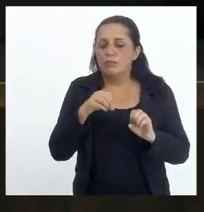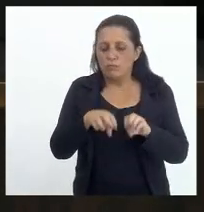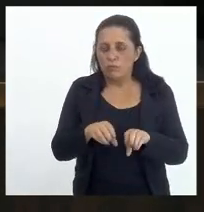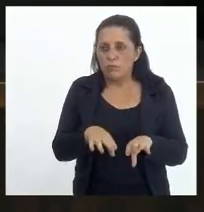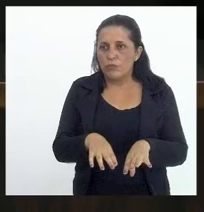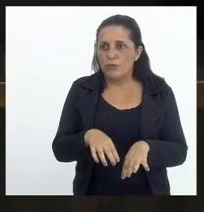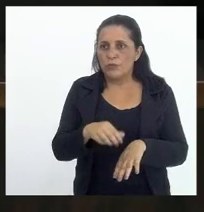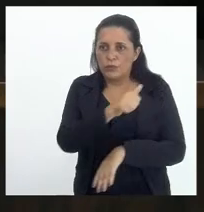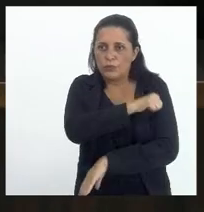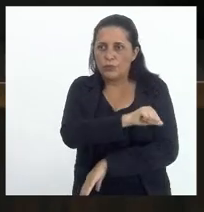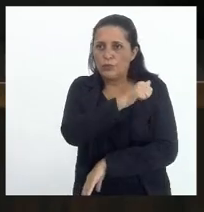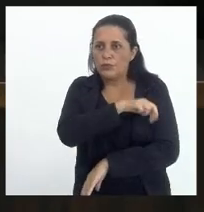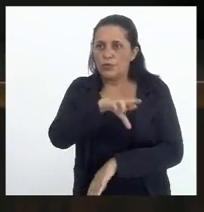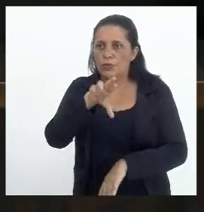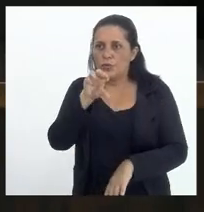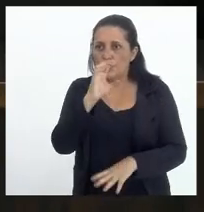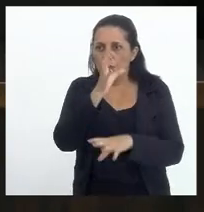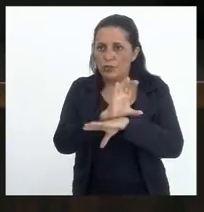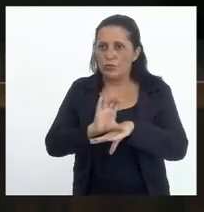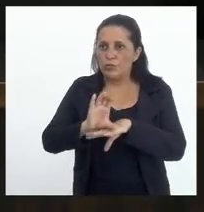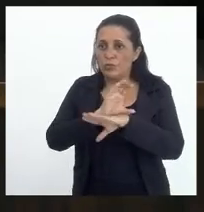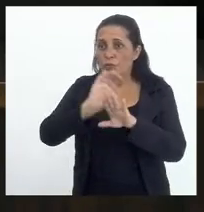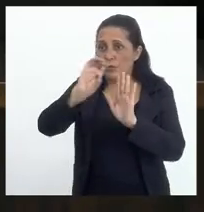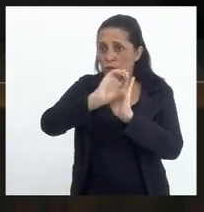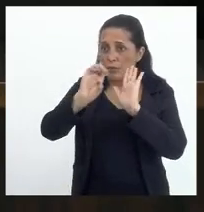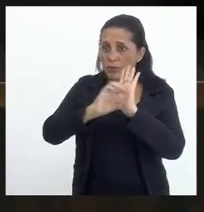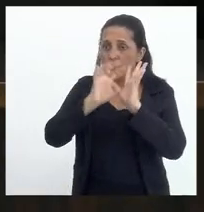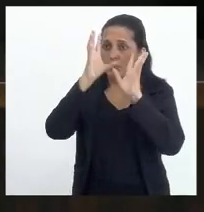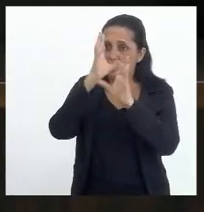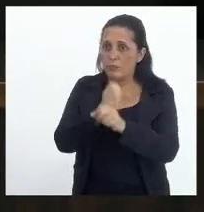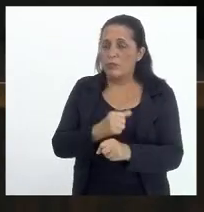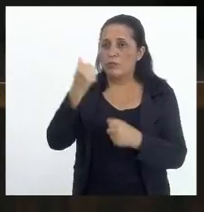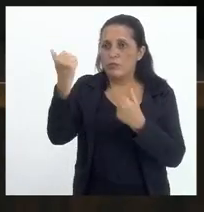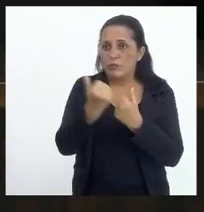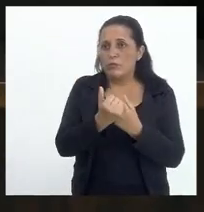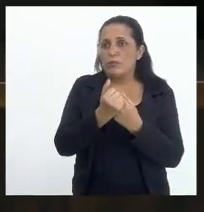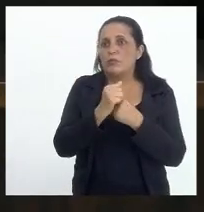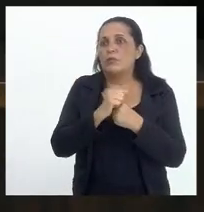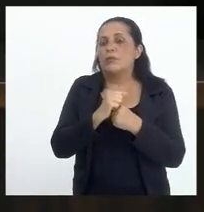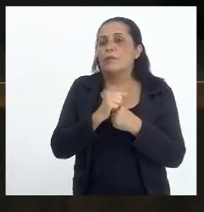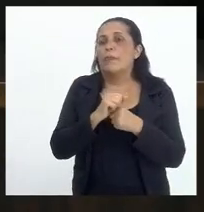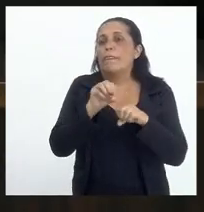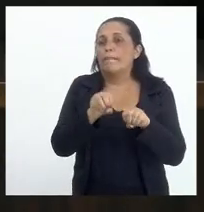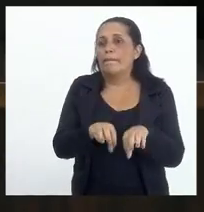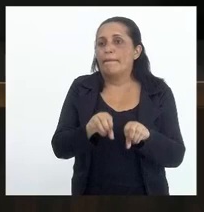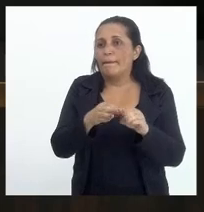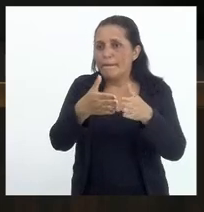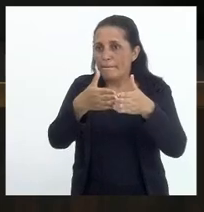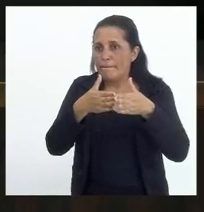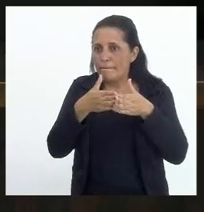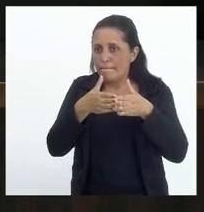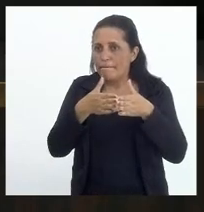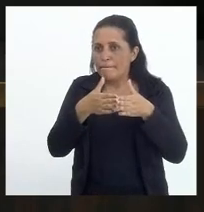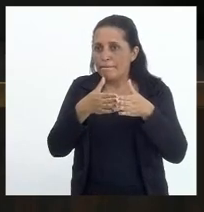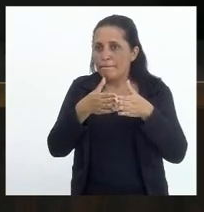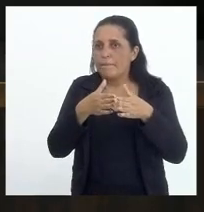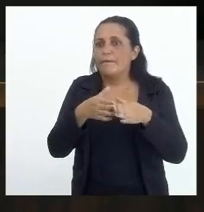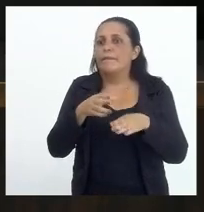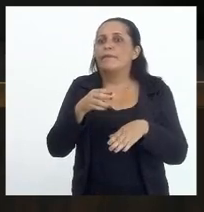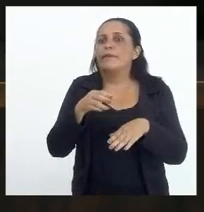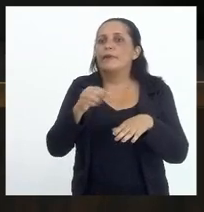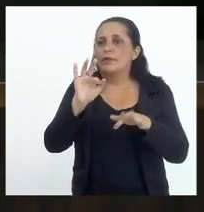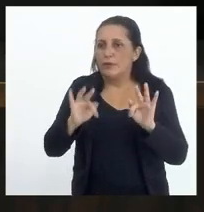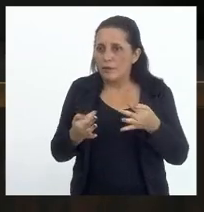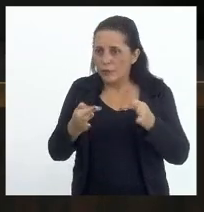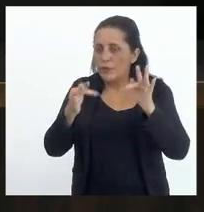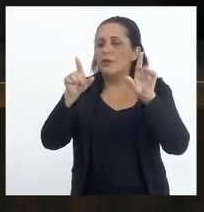Comissão de Constituição e Justiça pela constitucionalidade com emendas, concluído por substitutivo. De Educação, favorável com emendas. Ciência e Tecnologia, favorável. De Orçamento,